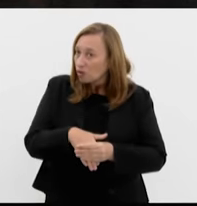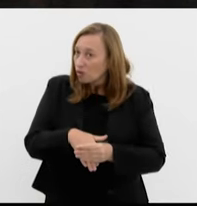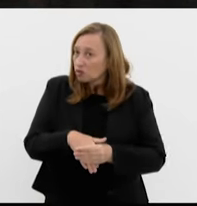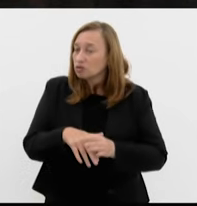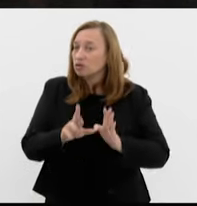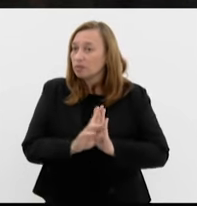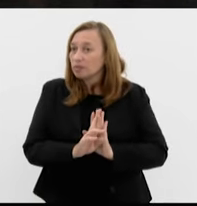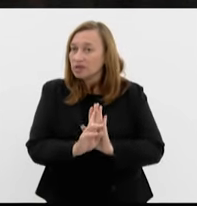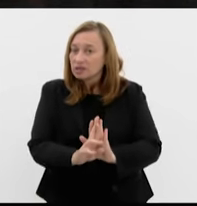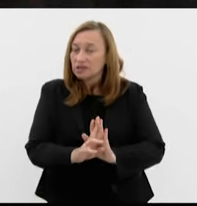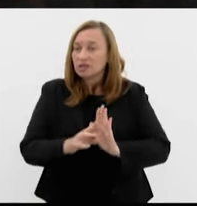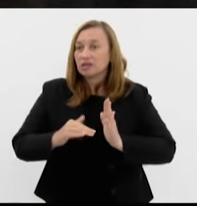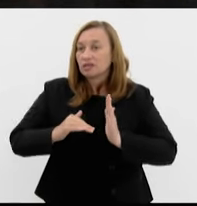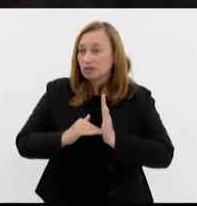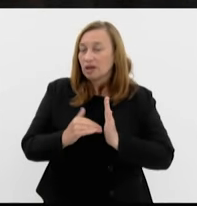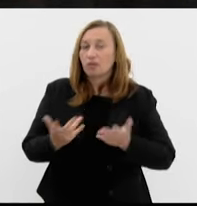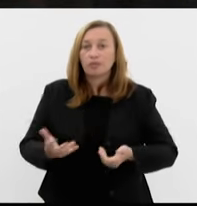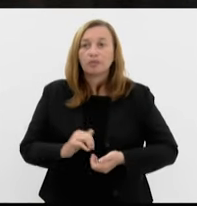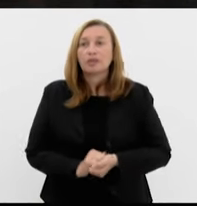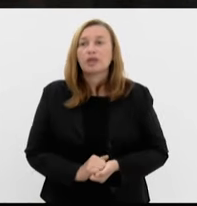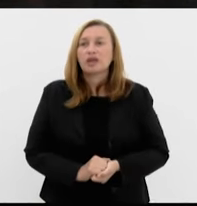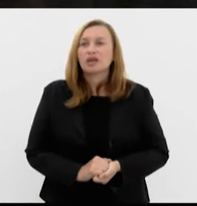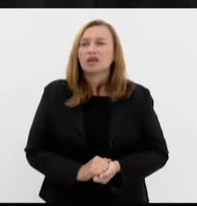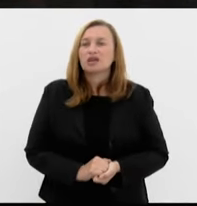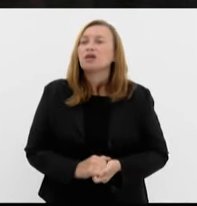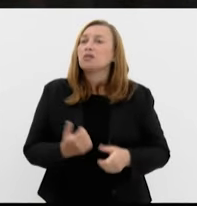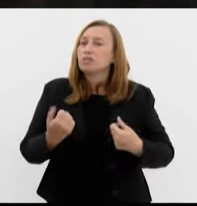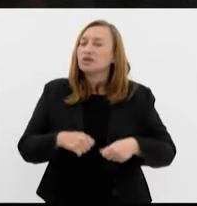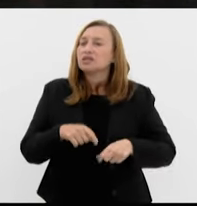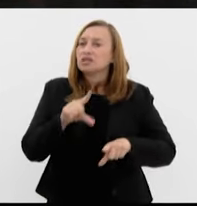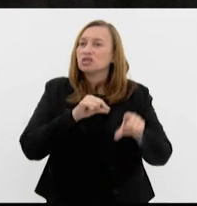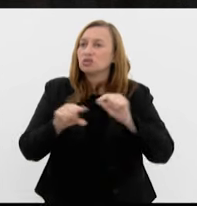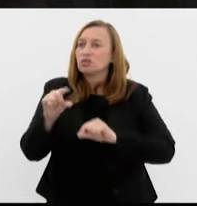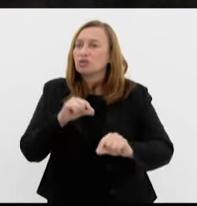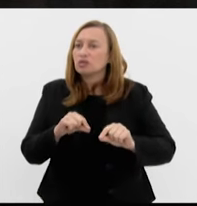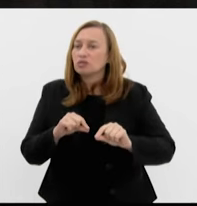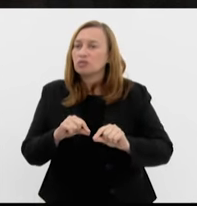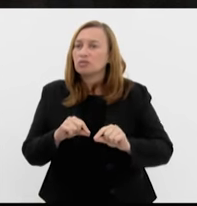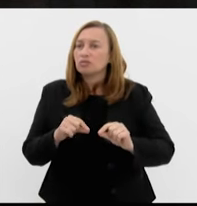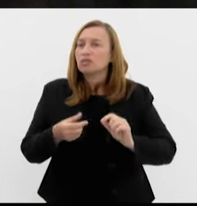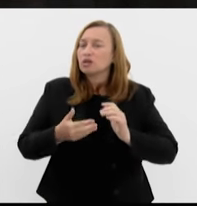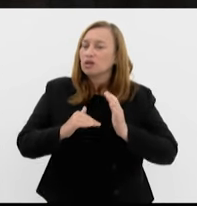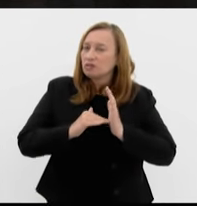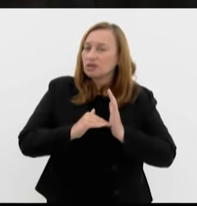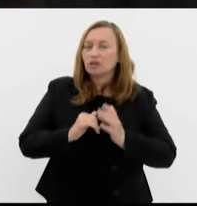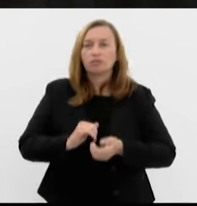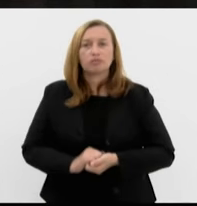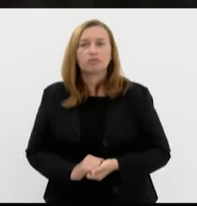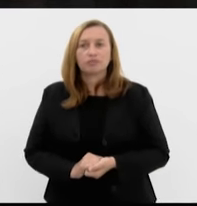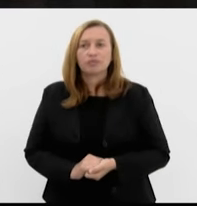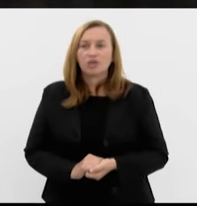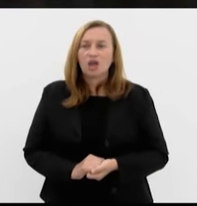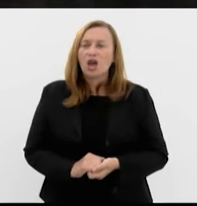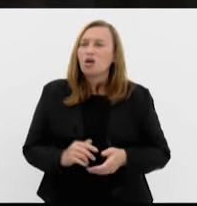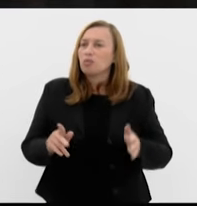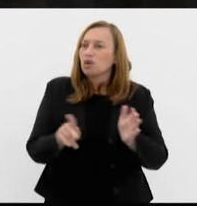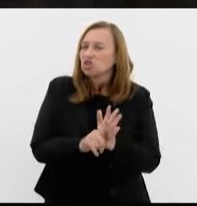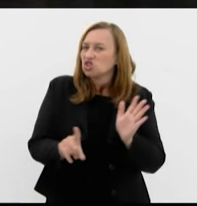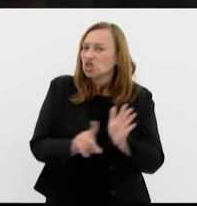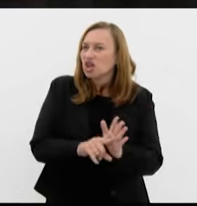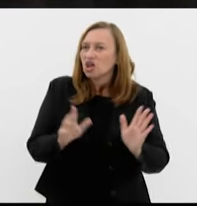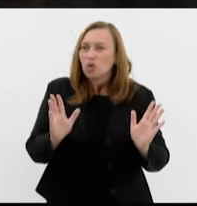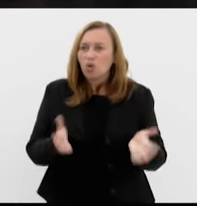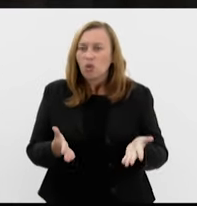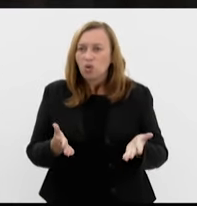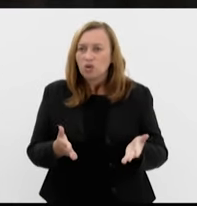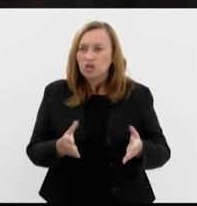representantes na Câmara Federal quer dizer isso tem que ser decidido pela câmara federal e não há projeto de lei hoje que prevê